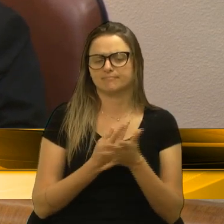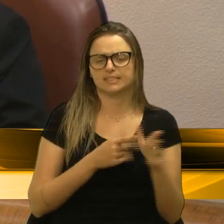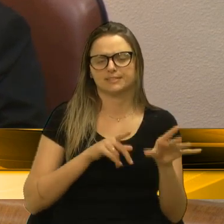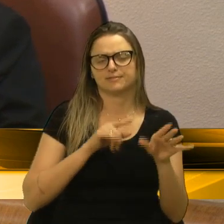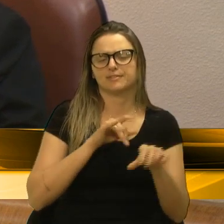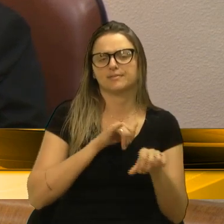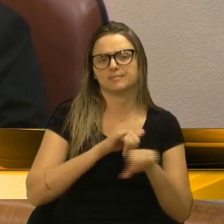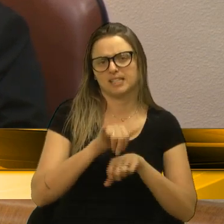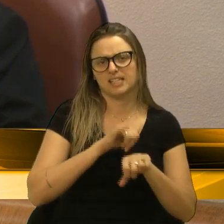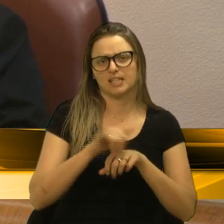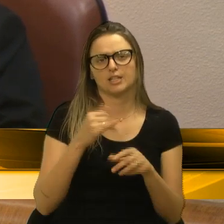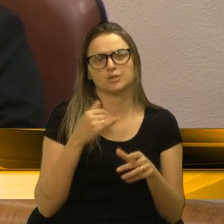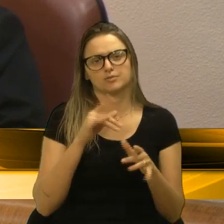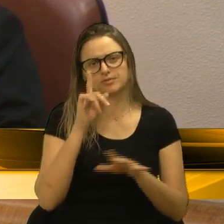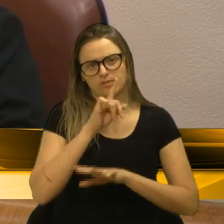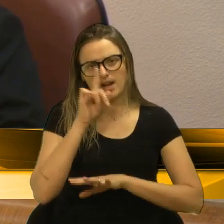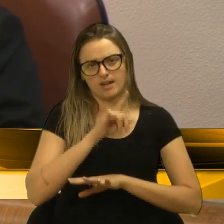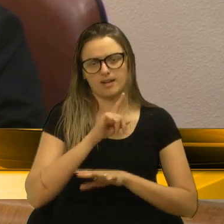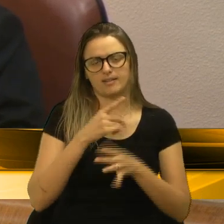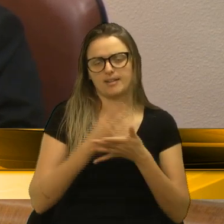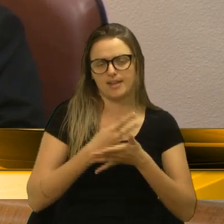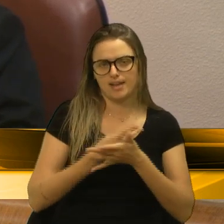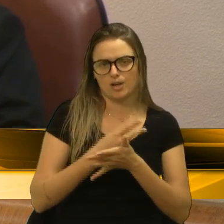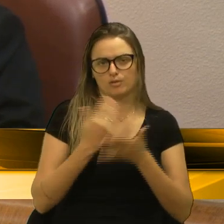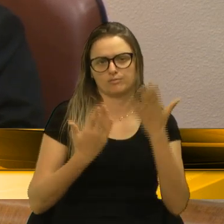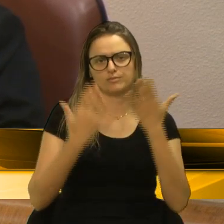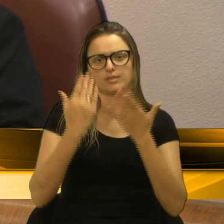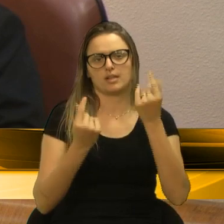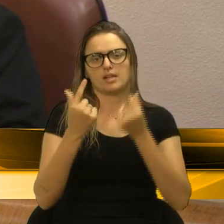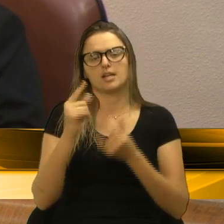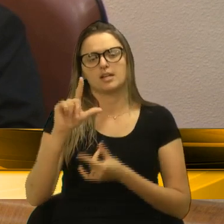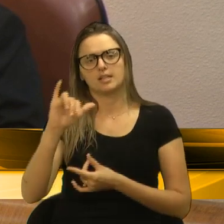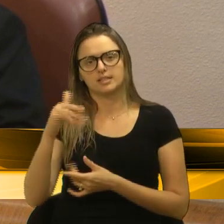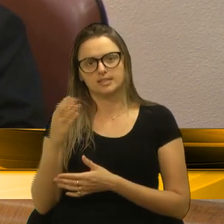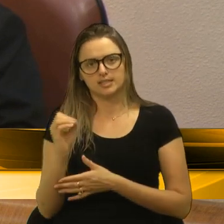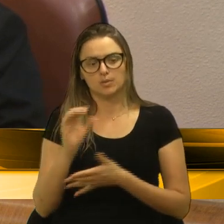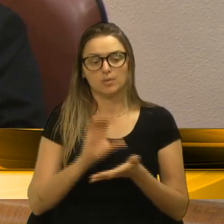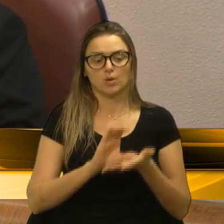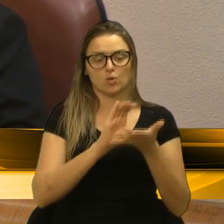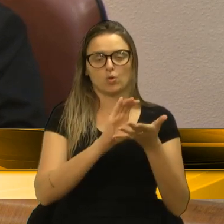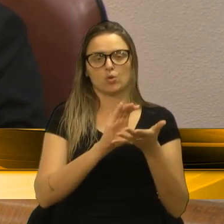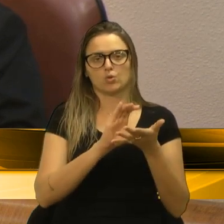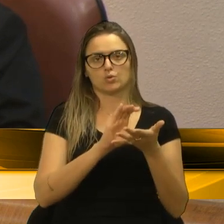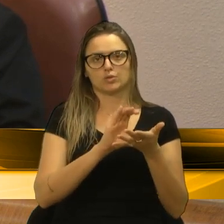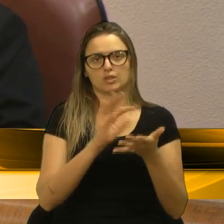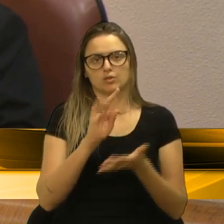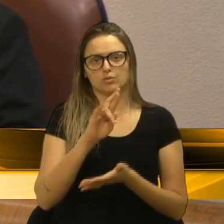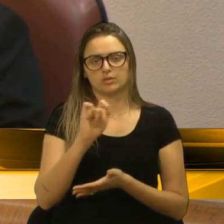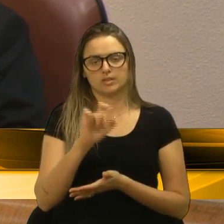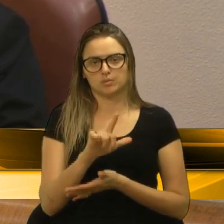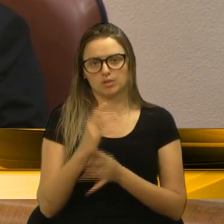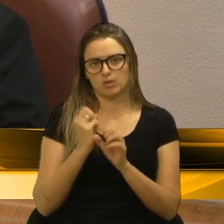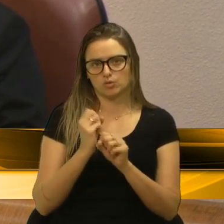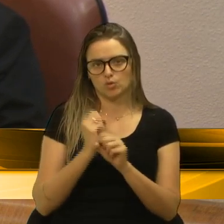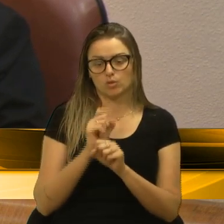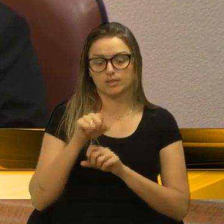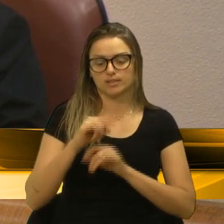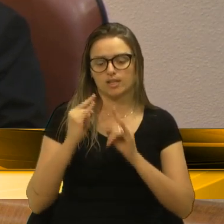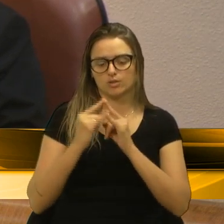chamamento público, ficou claro que o indeferimento da medida cautelatória pelo conselheiro do Tribunal de Contas do Estado, órgão